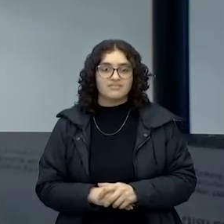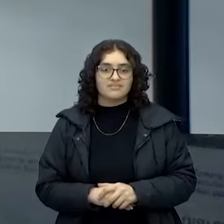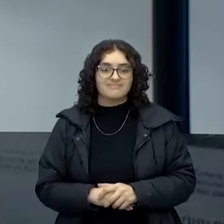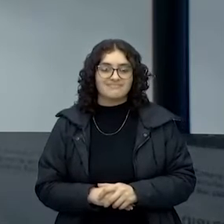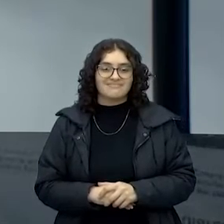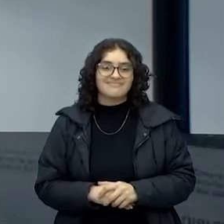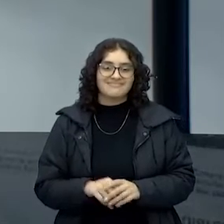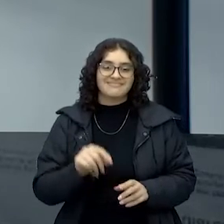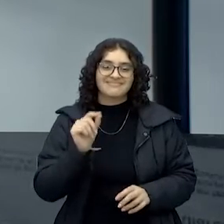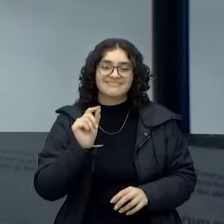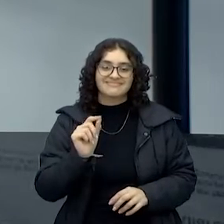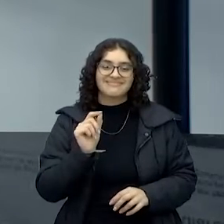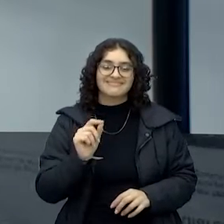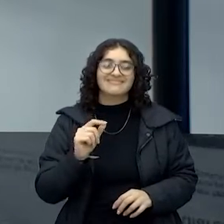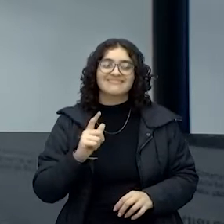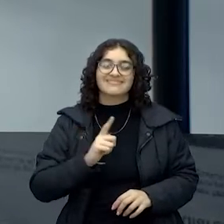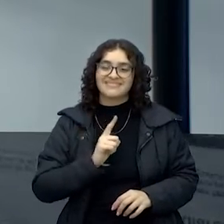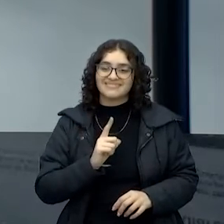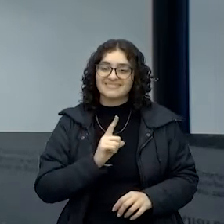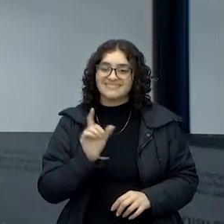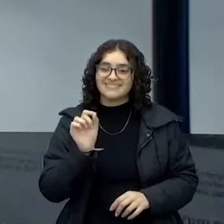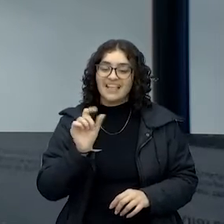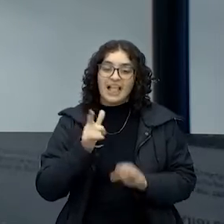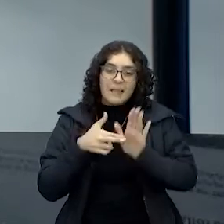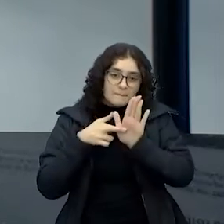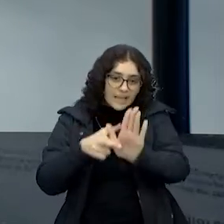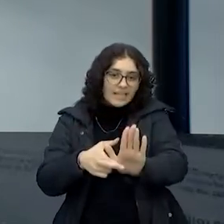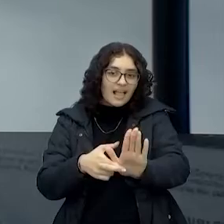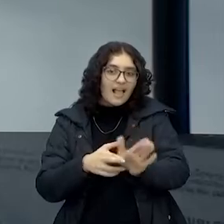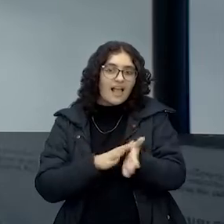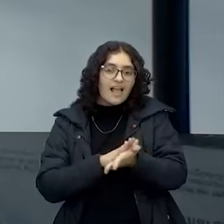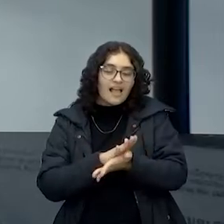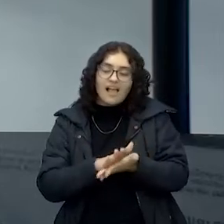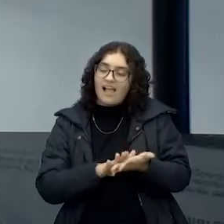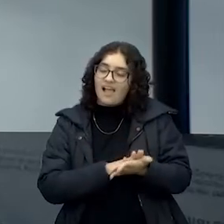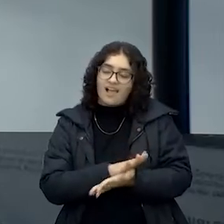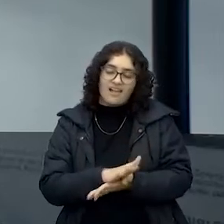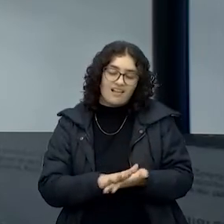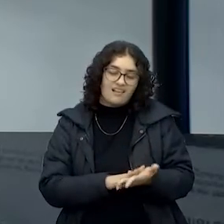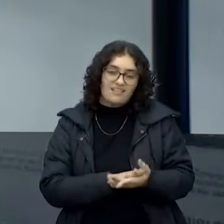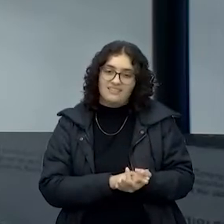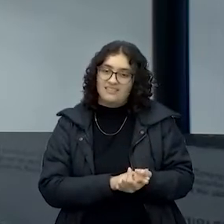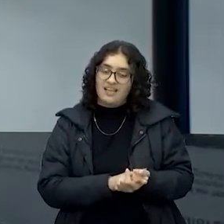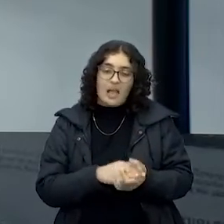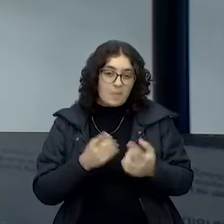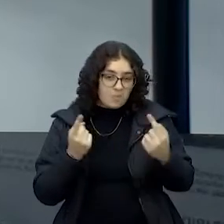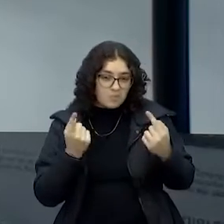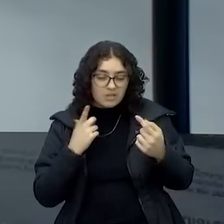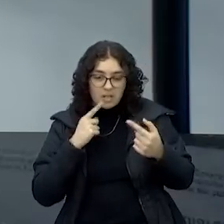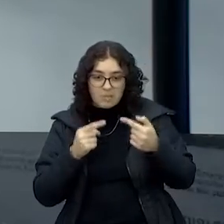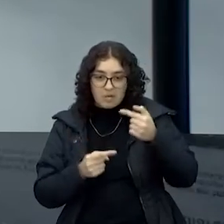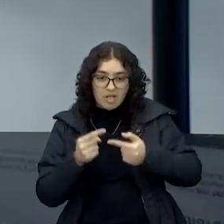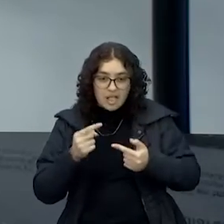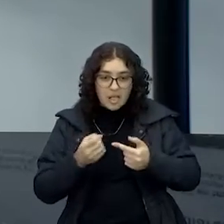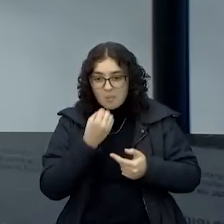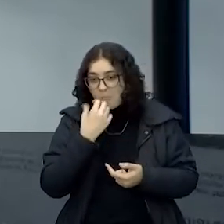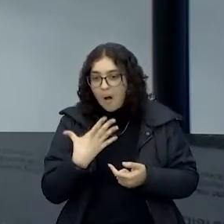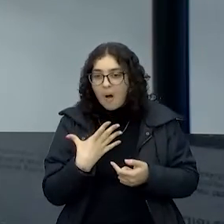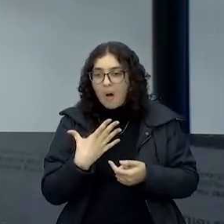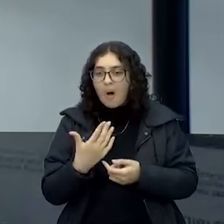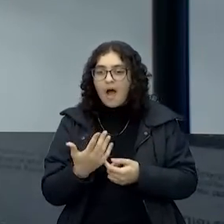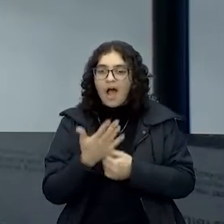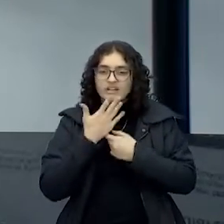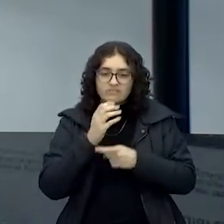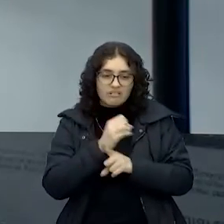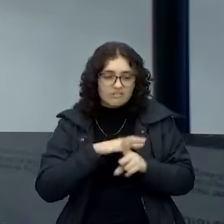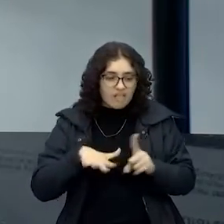o povo, não tem aí uma representação importante na política que traga algum benefício social,